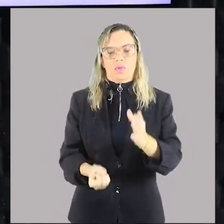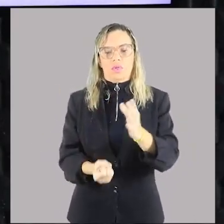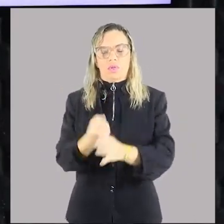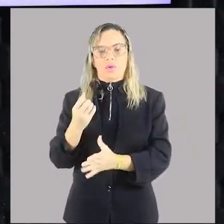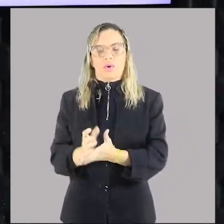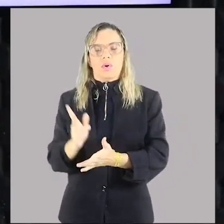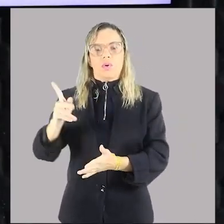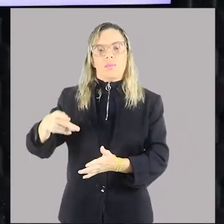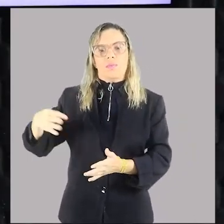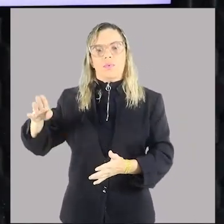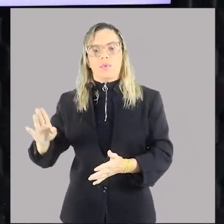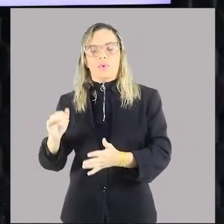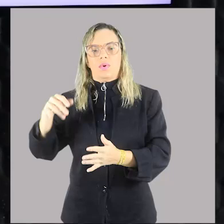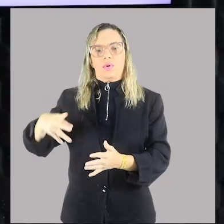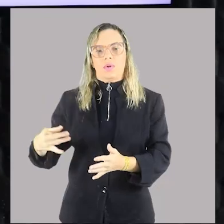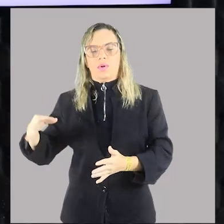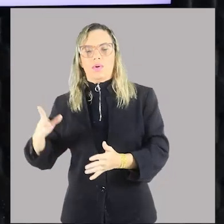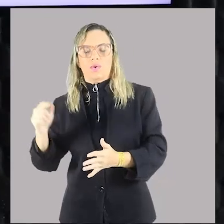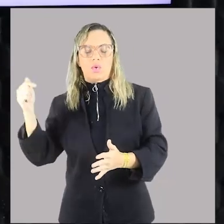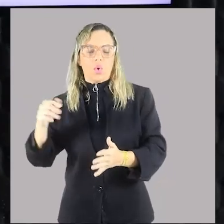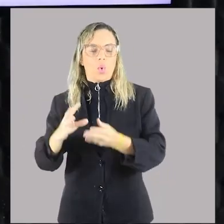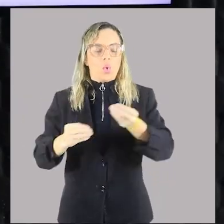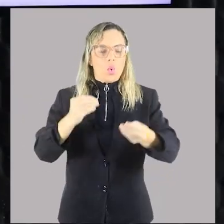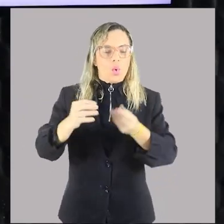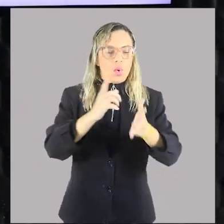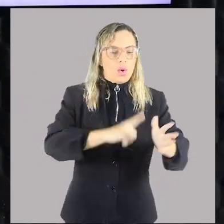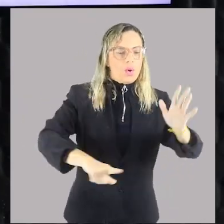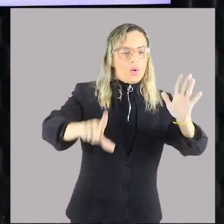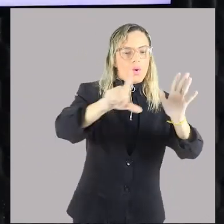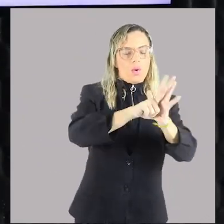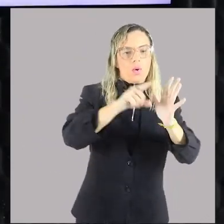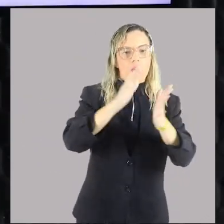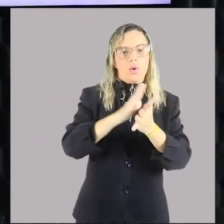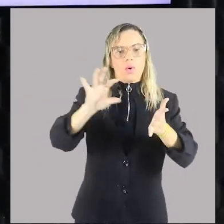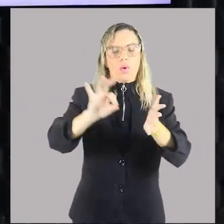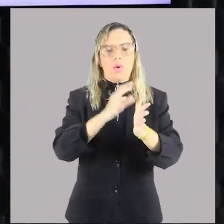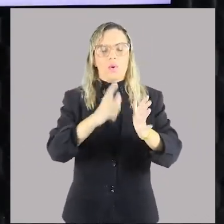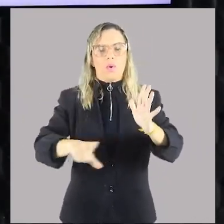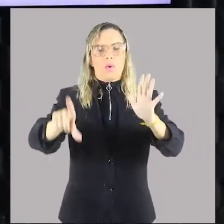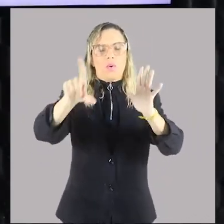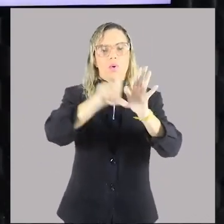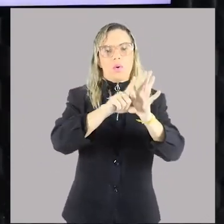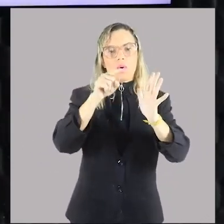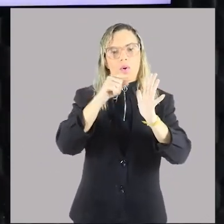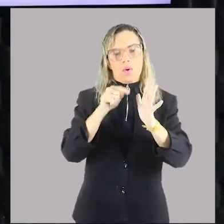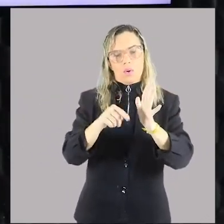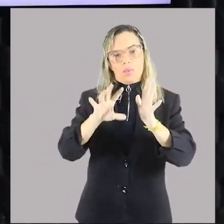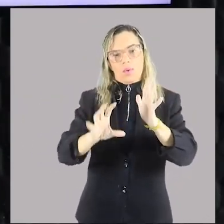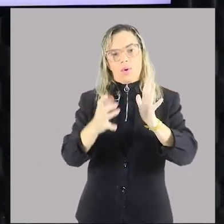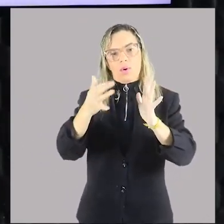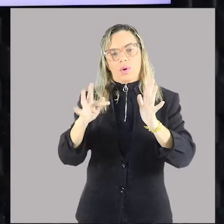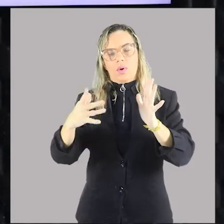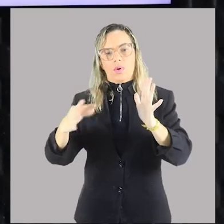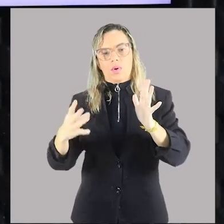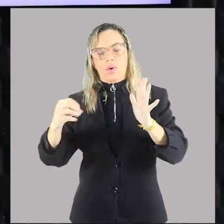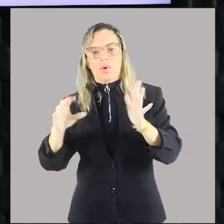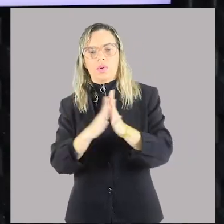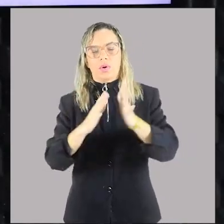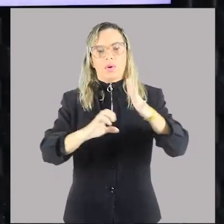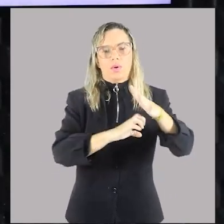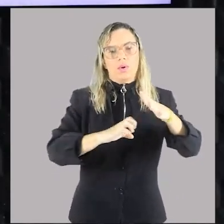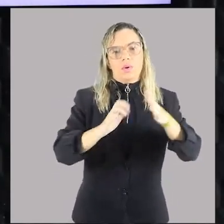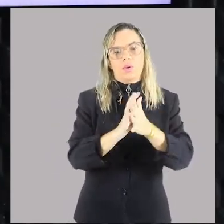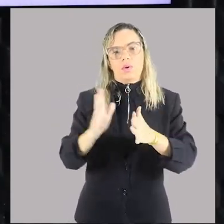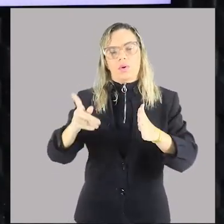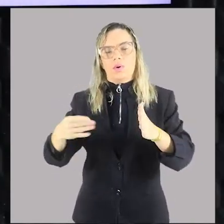pública indireta, por meio de lei, ou através de autorização legal, como acontece com as fundações, com as empresas públicas e